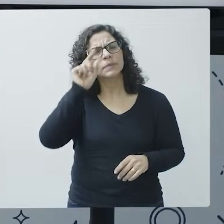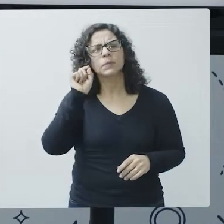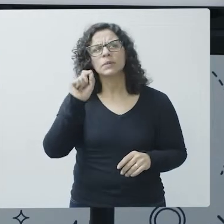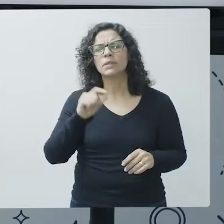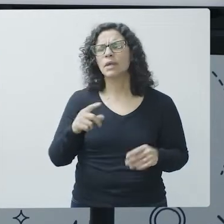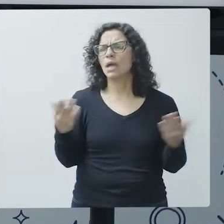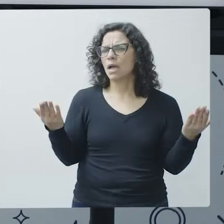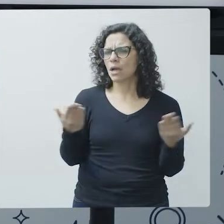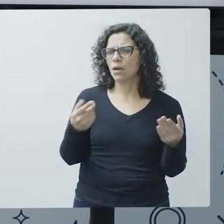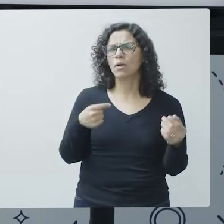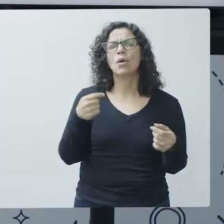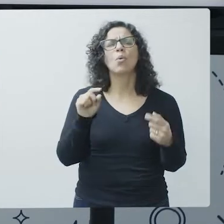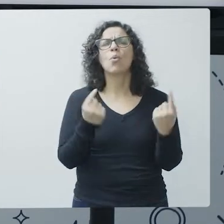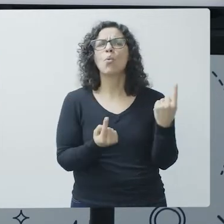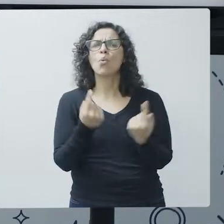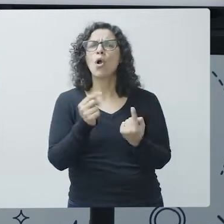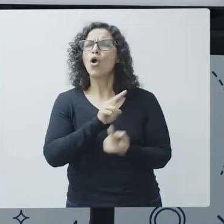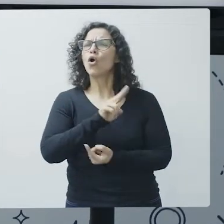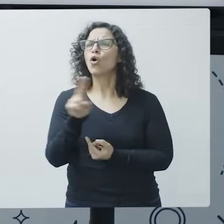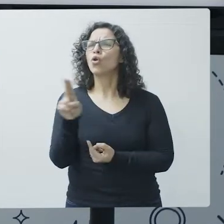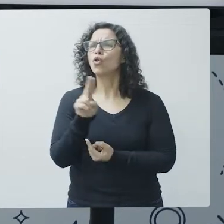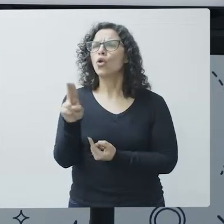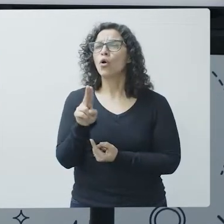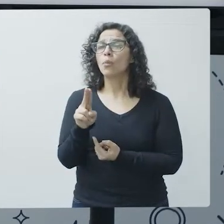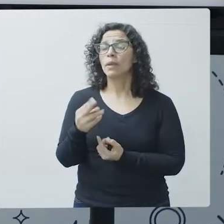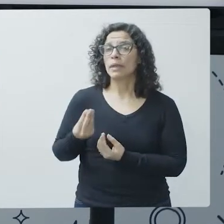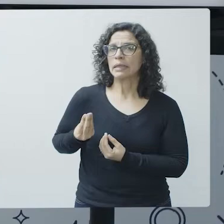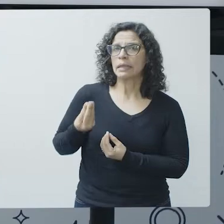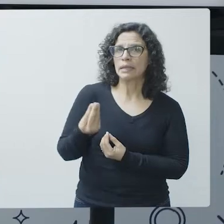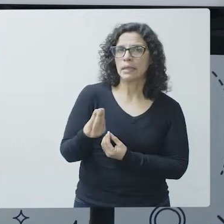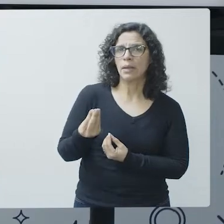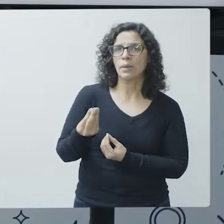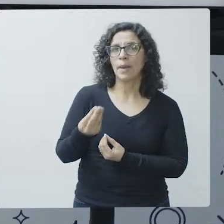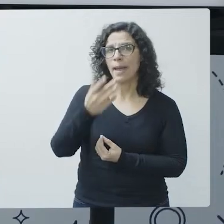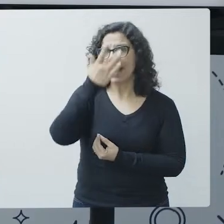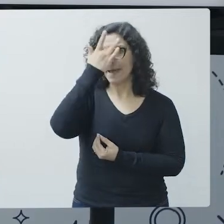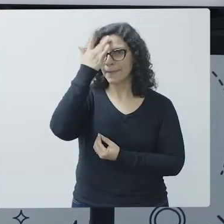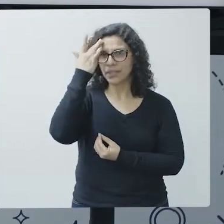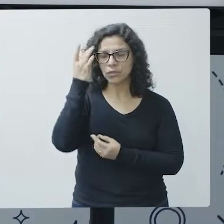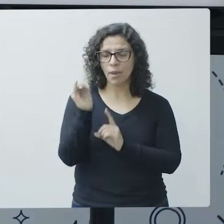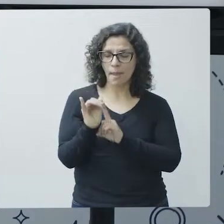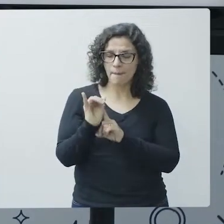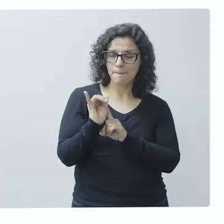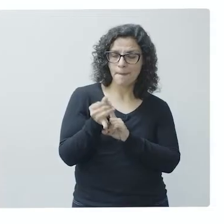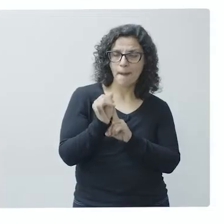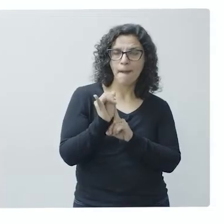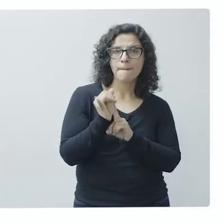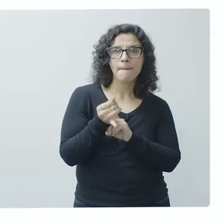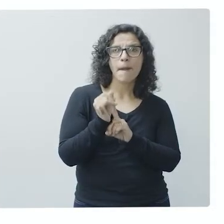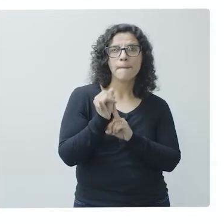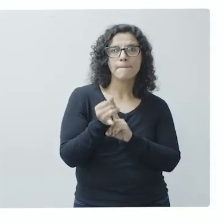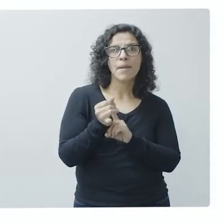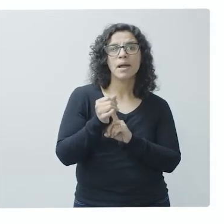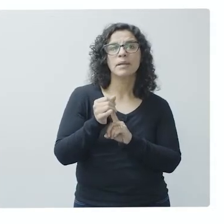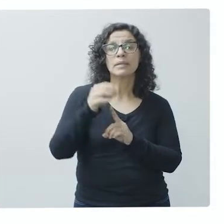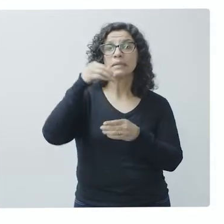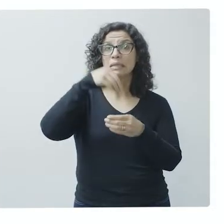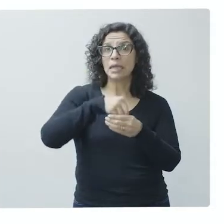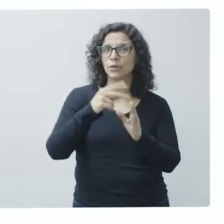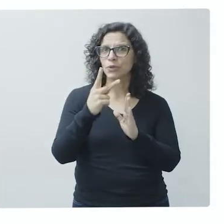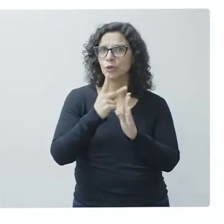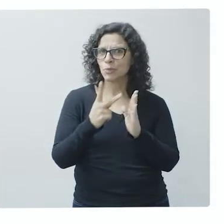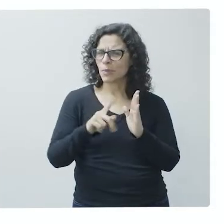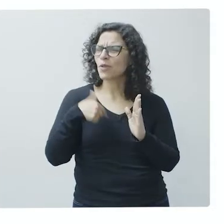um pouquinho qual é o nome dado à voz expressa no poema. Nós já